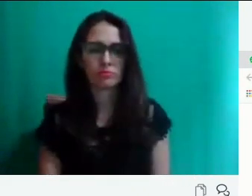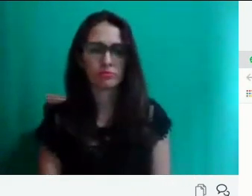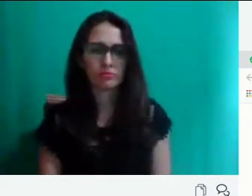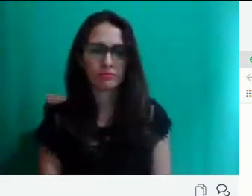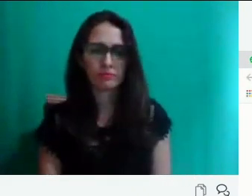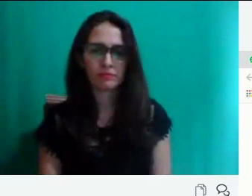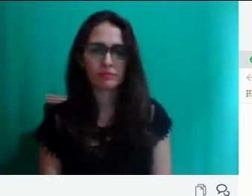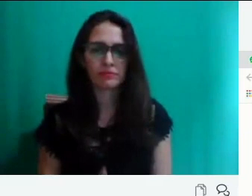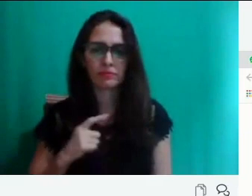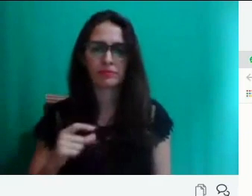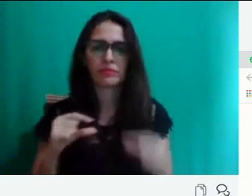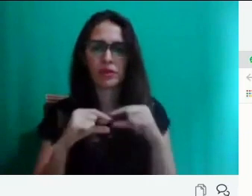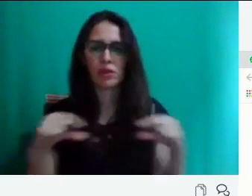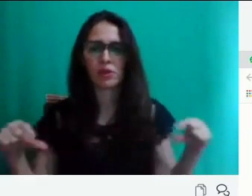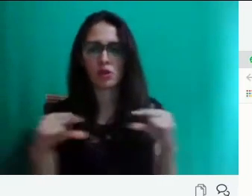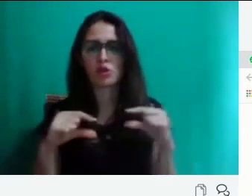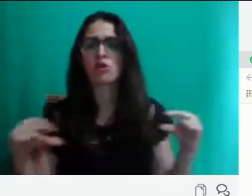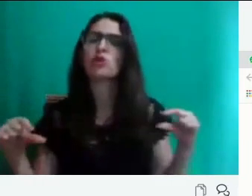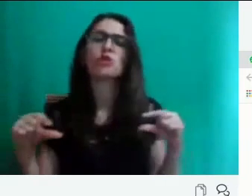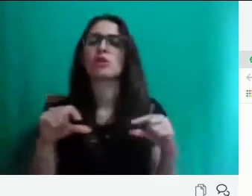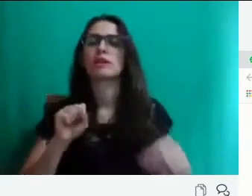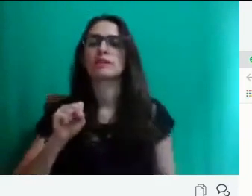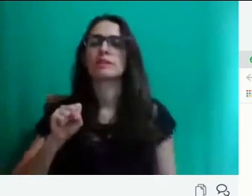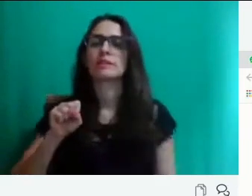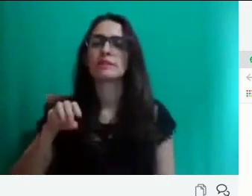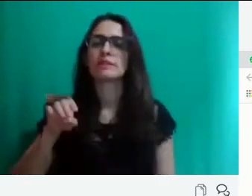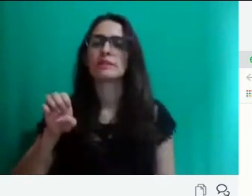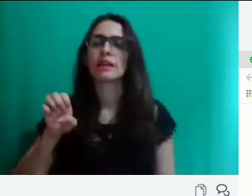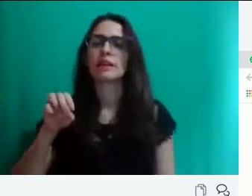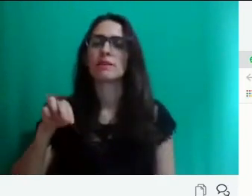Número da semente utilizada.